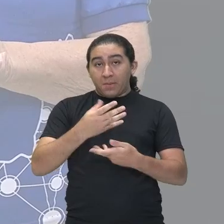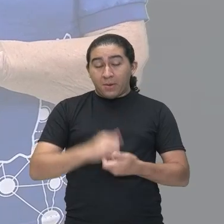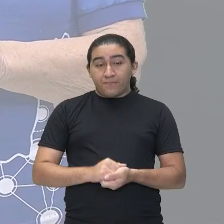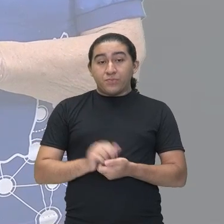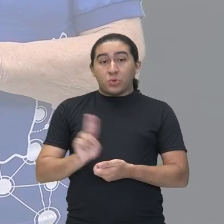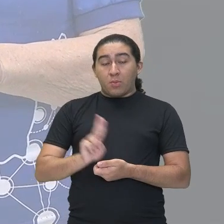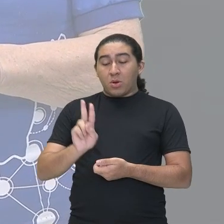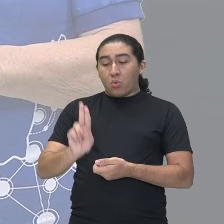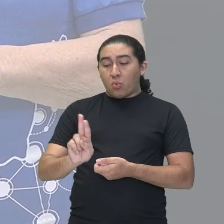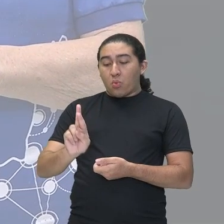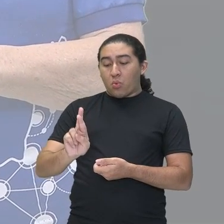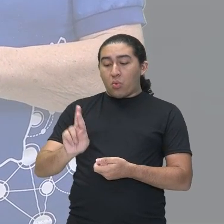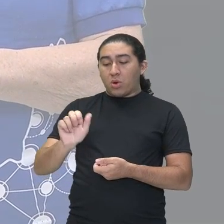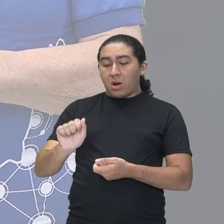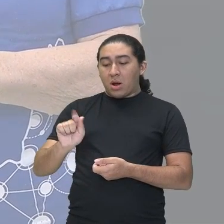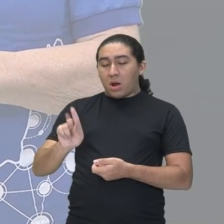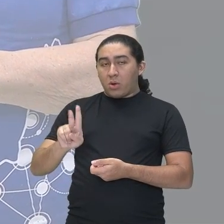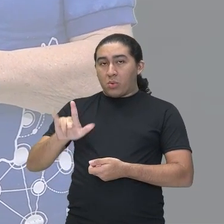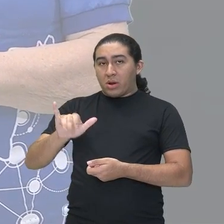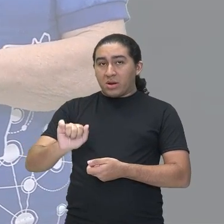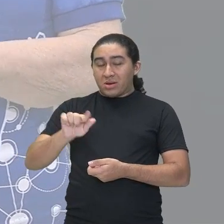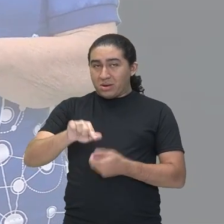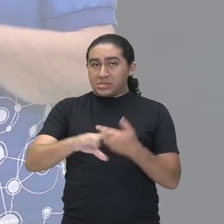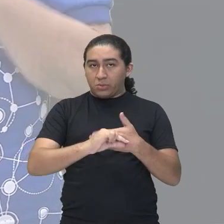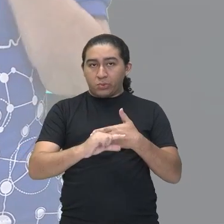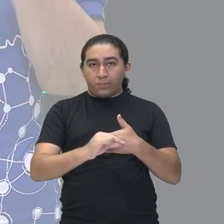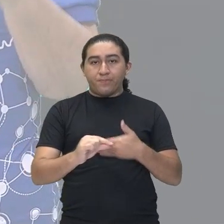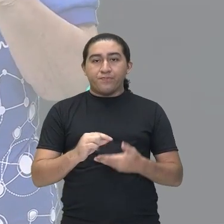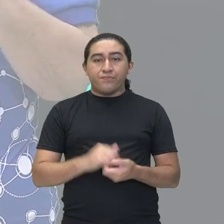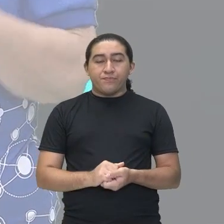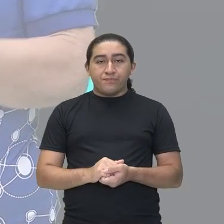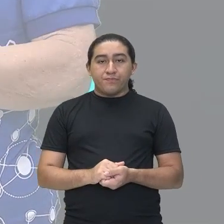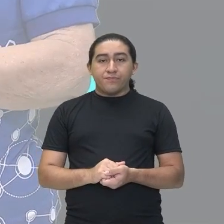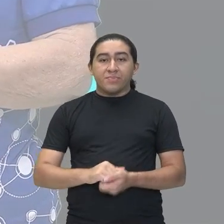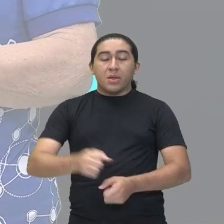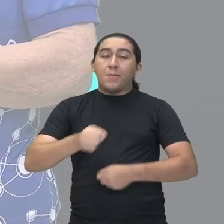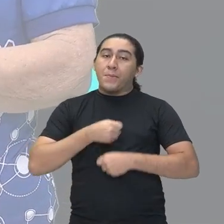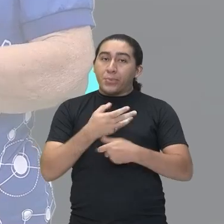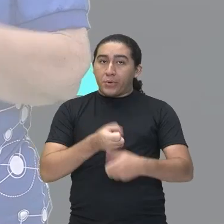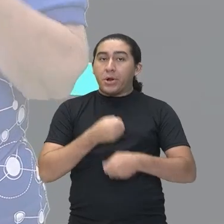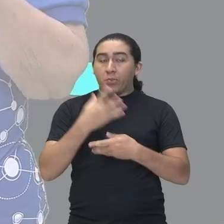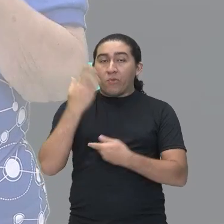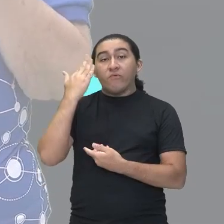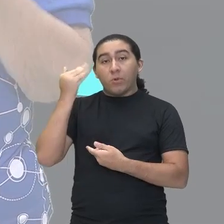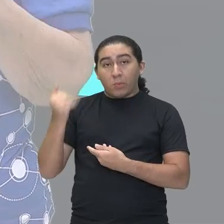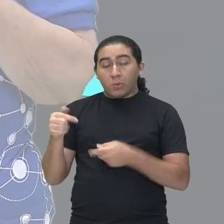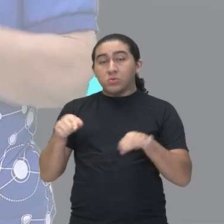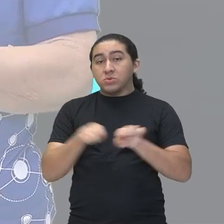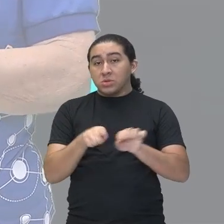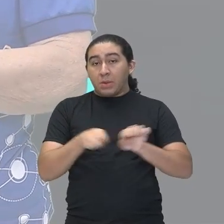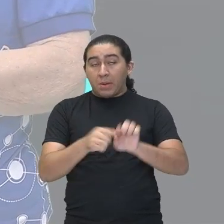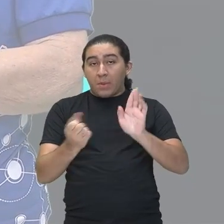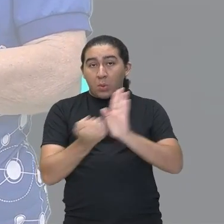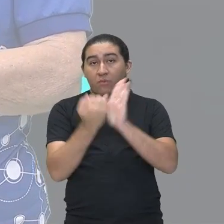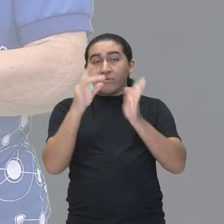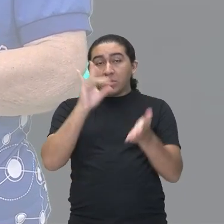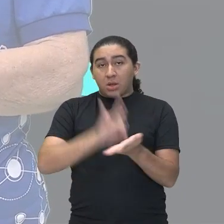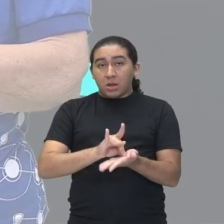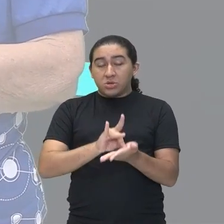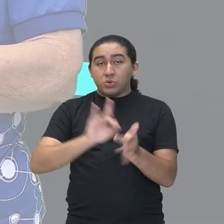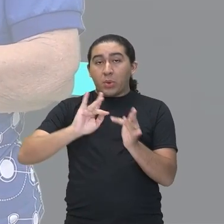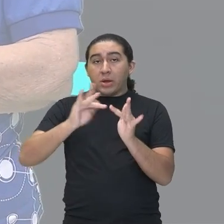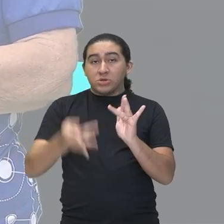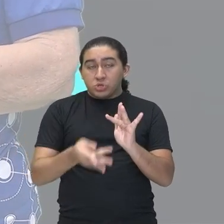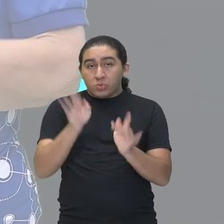Uruguai, de Basílio da Gama. Um poema muito famoso e marcou bastante o